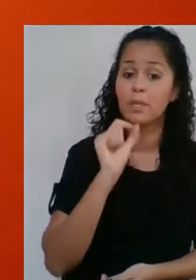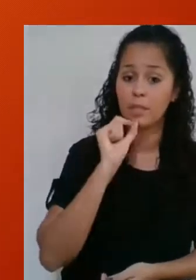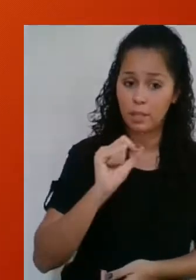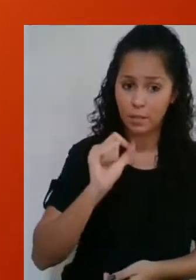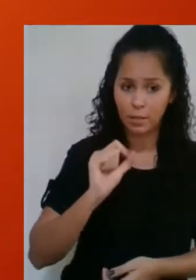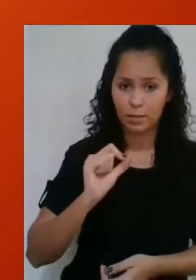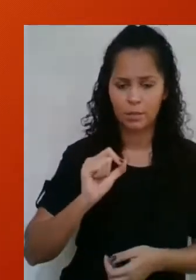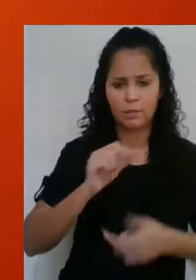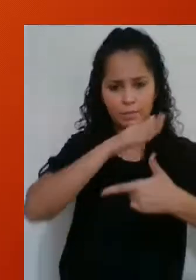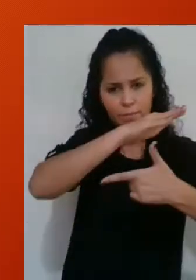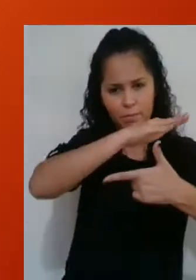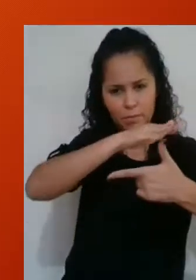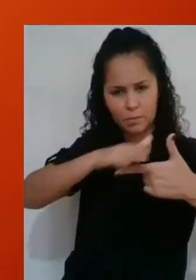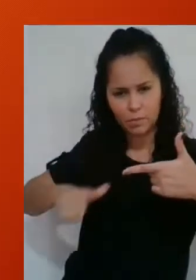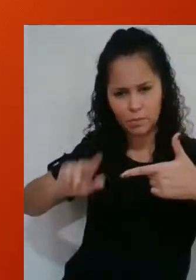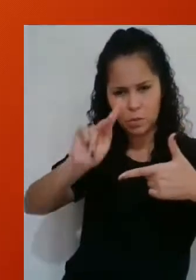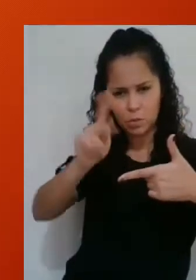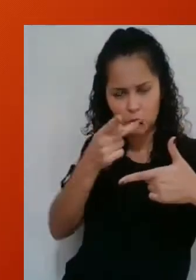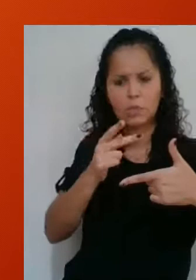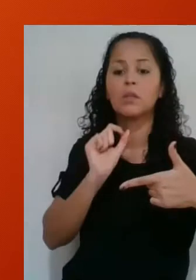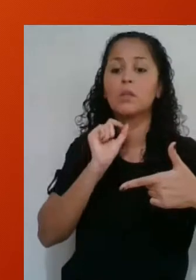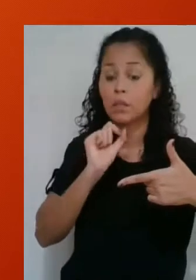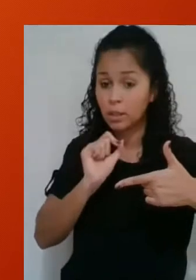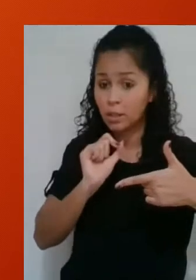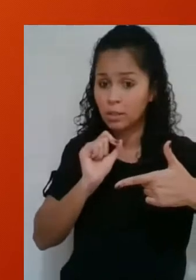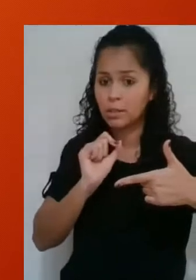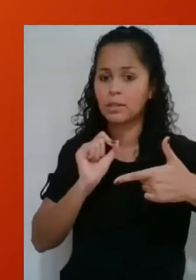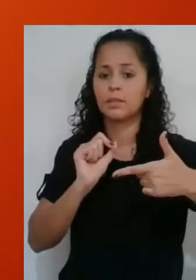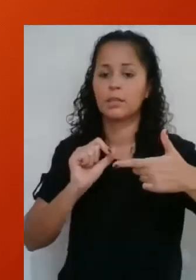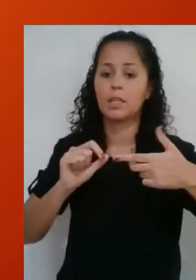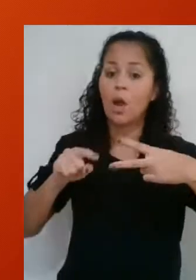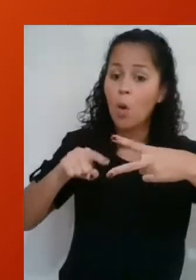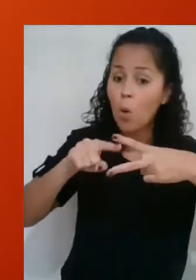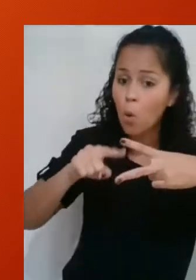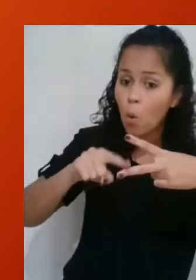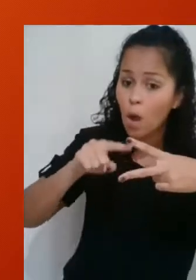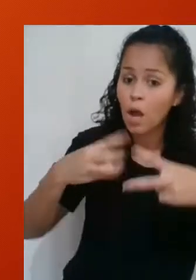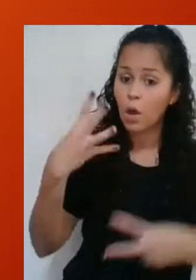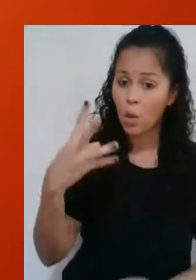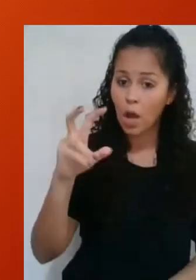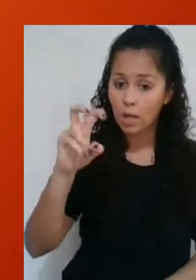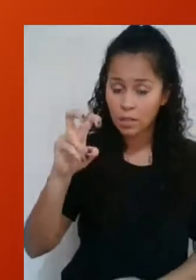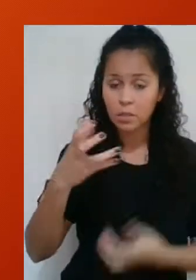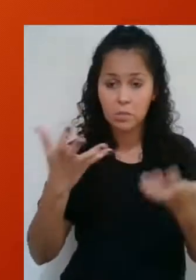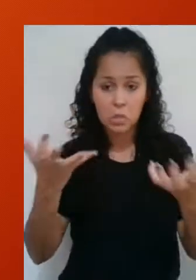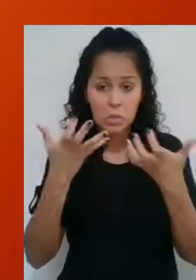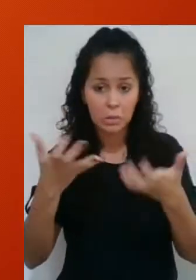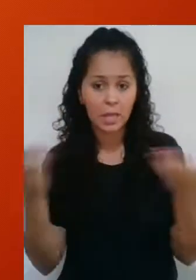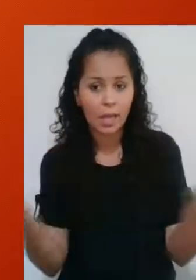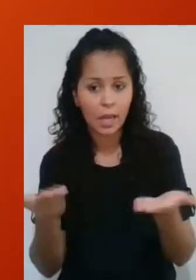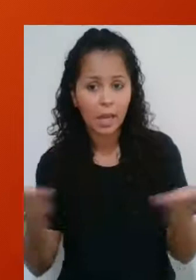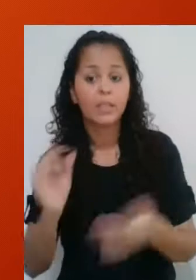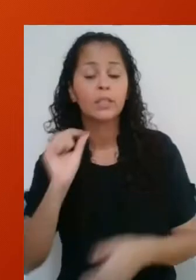braço seja a hipotenusa do triângulo retângulo. Você vê um ângulo identificado de medida 45 graus e o que eu